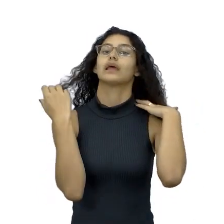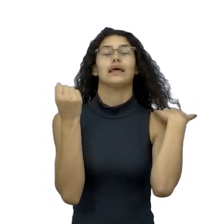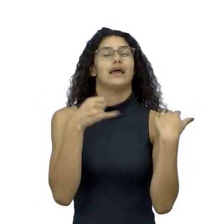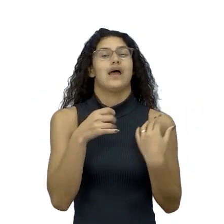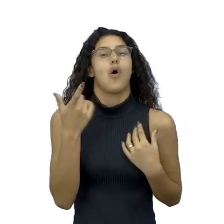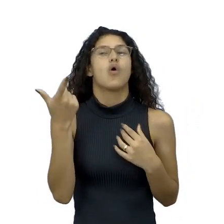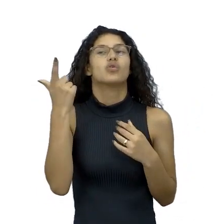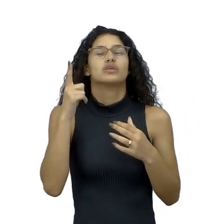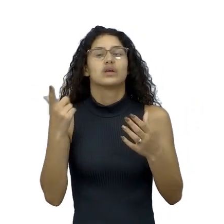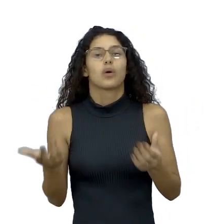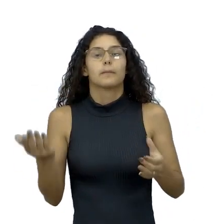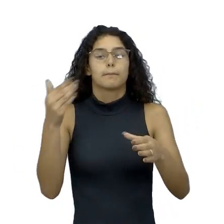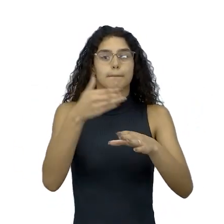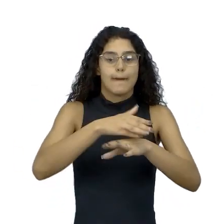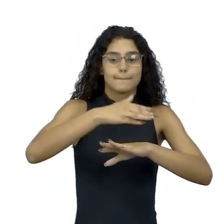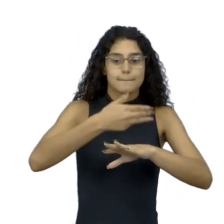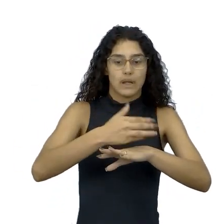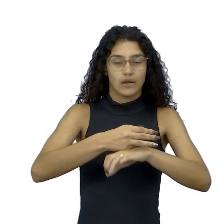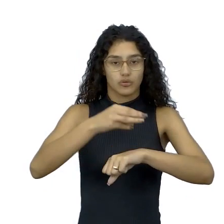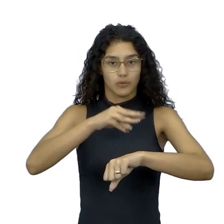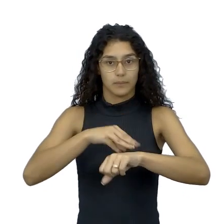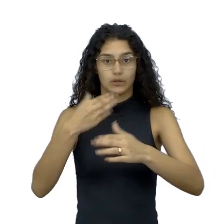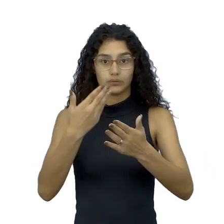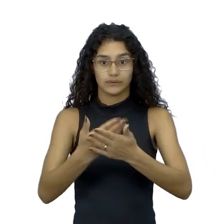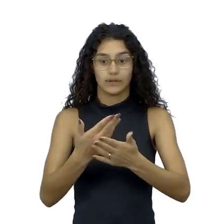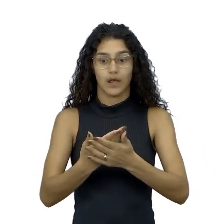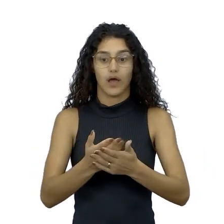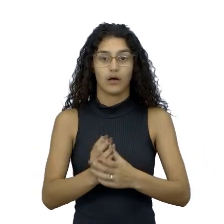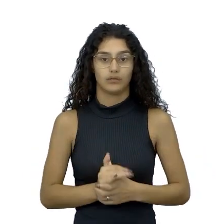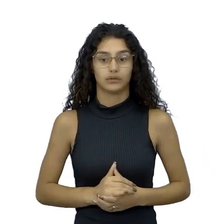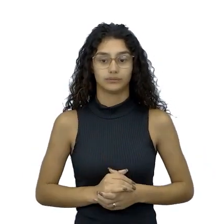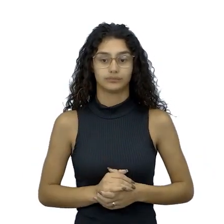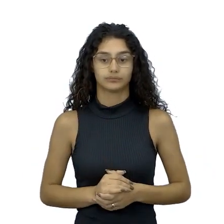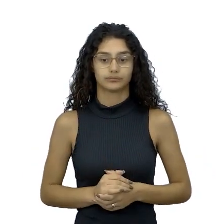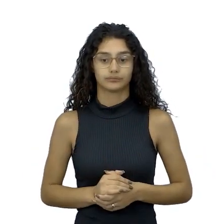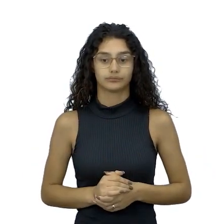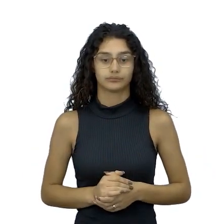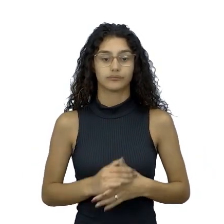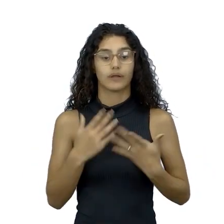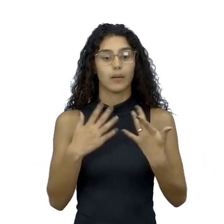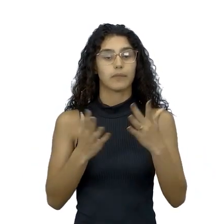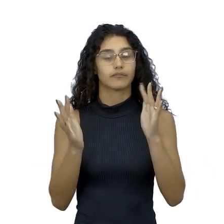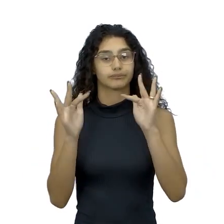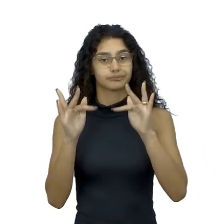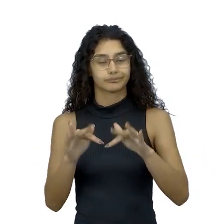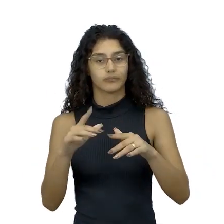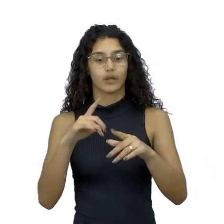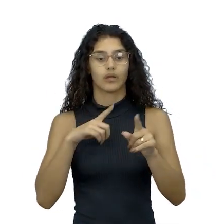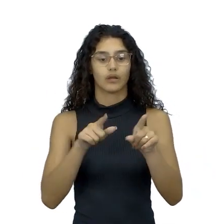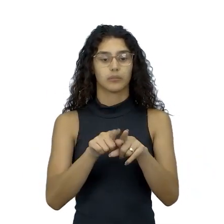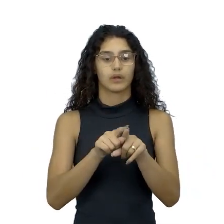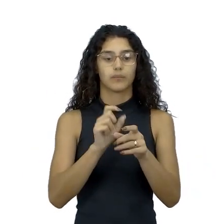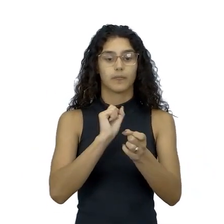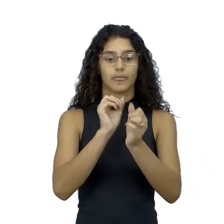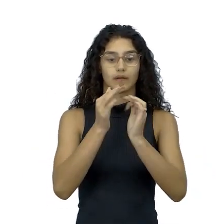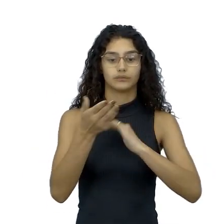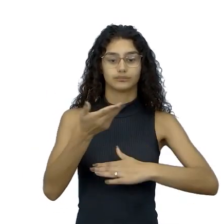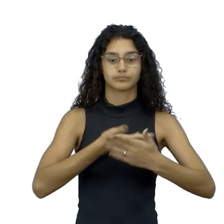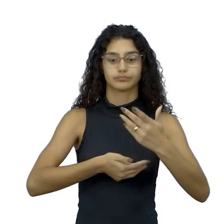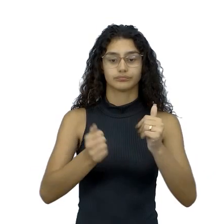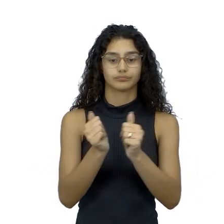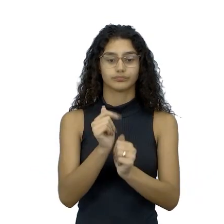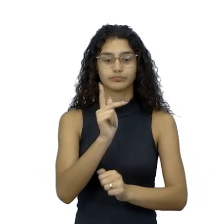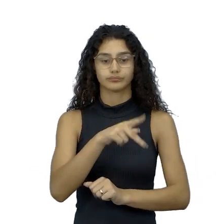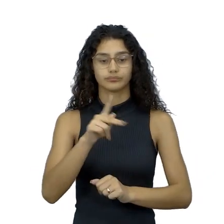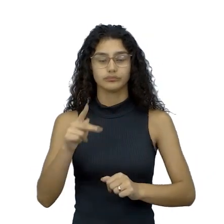incluir alguma prática, algum momento da aula que seja aí em grupo, né? E, por fim, ações colaborativas com outro professor